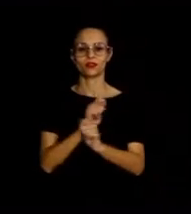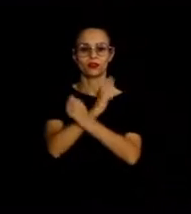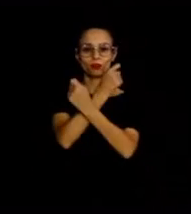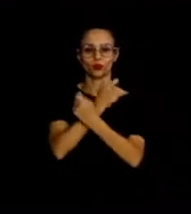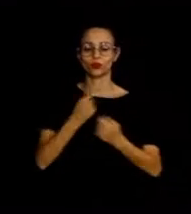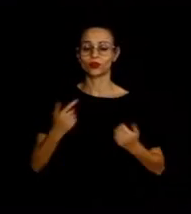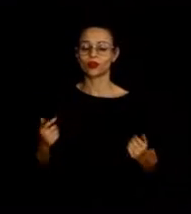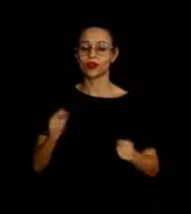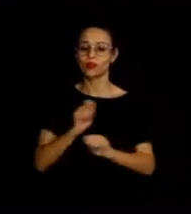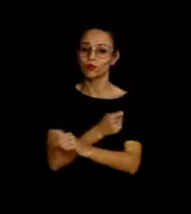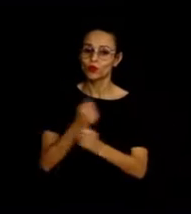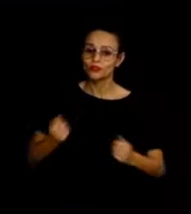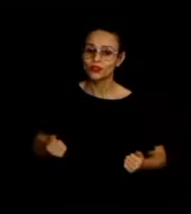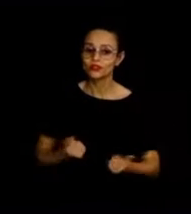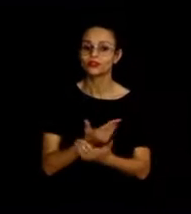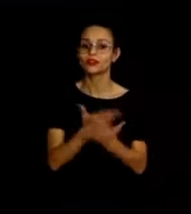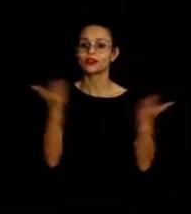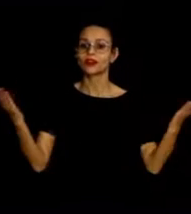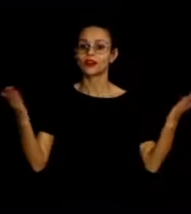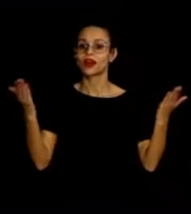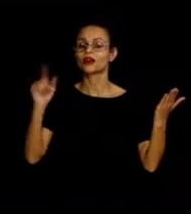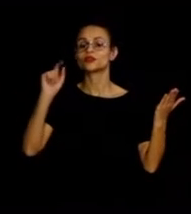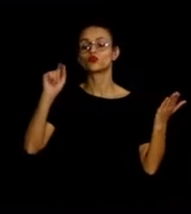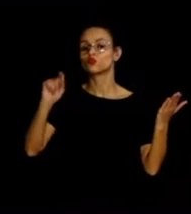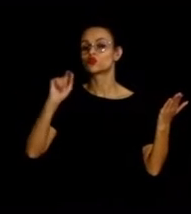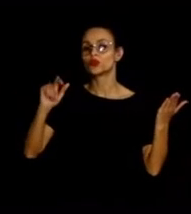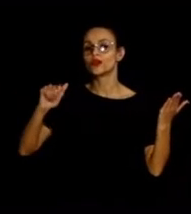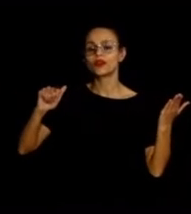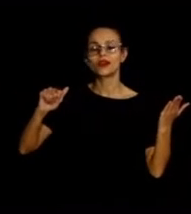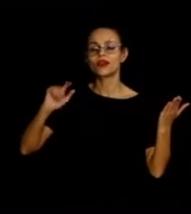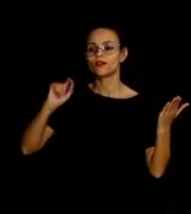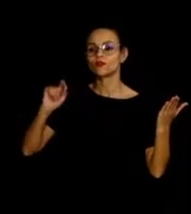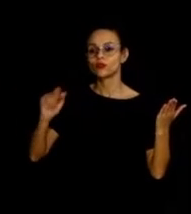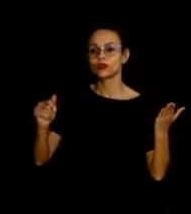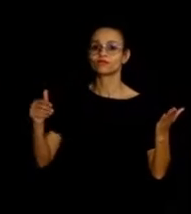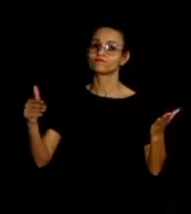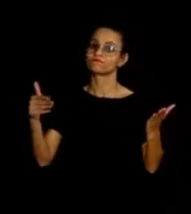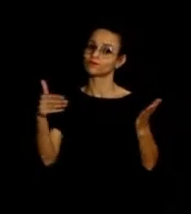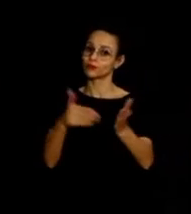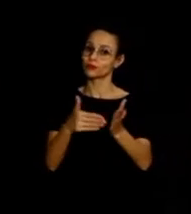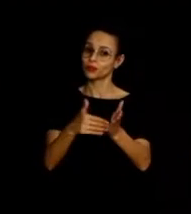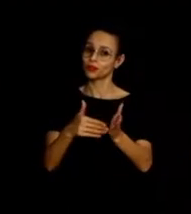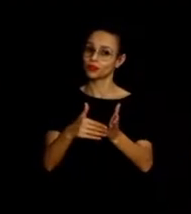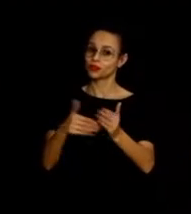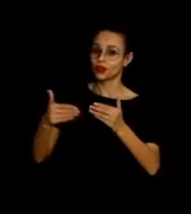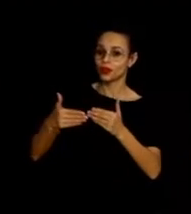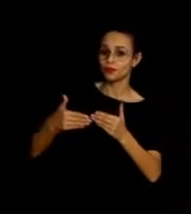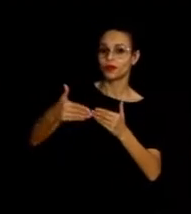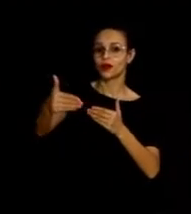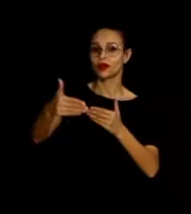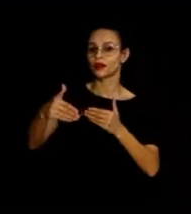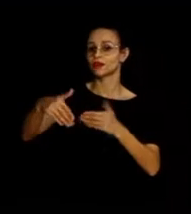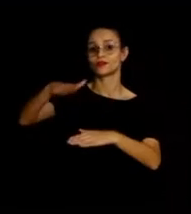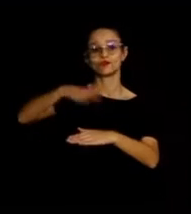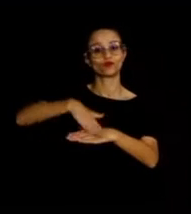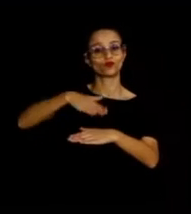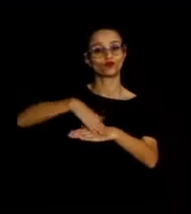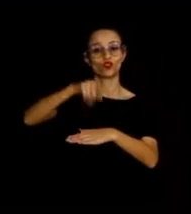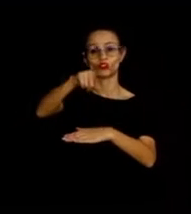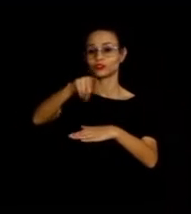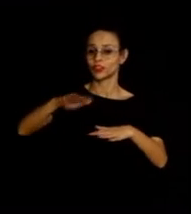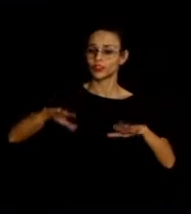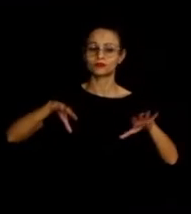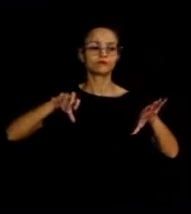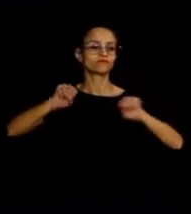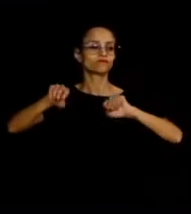está aqui para entregar naturalmente mas a faculdade ela entrega muito até um ponto e dali em diante é você